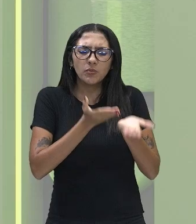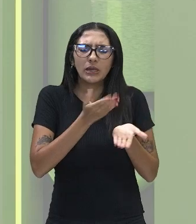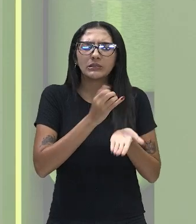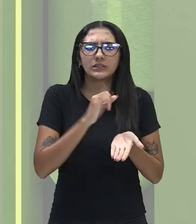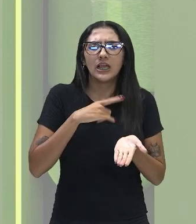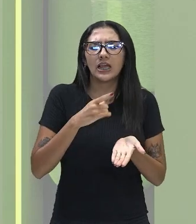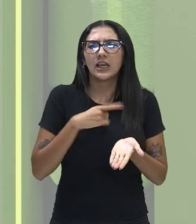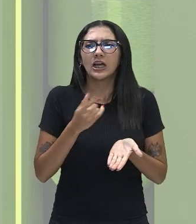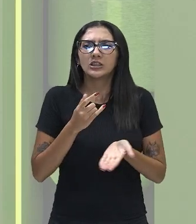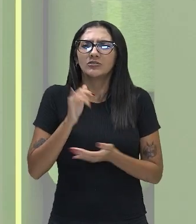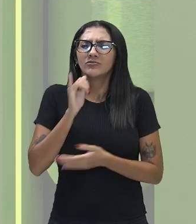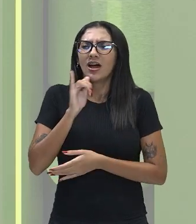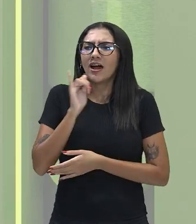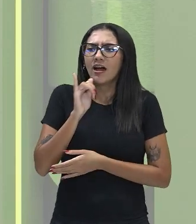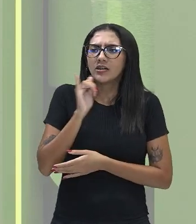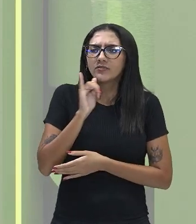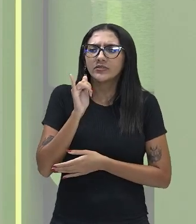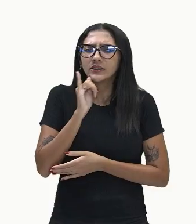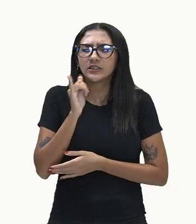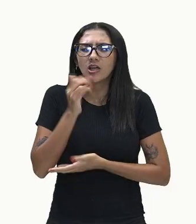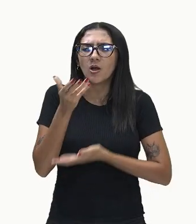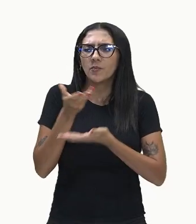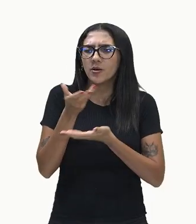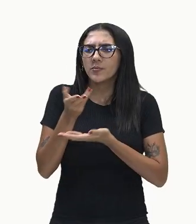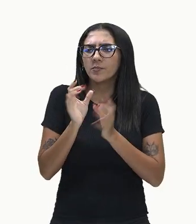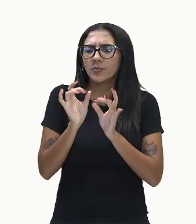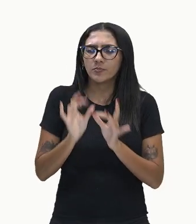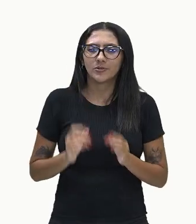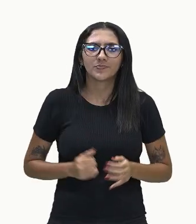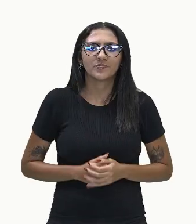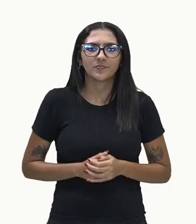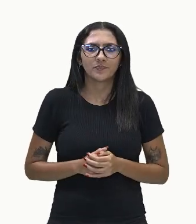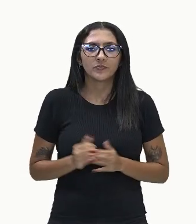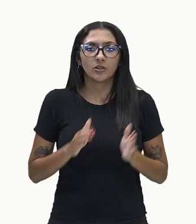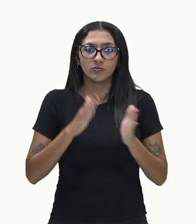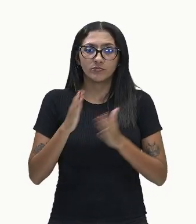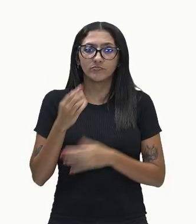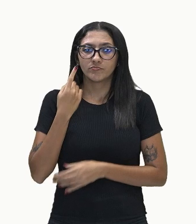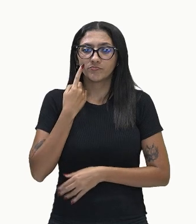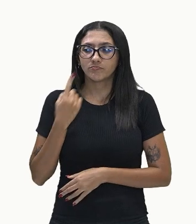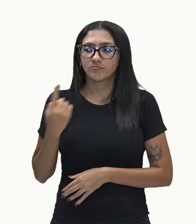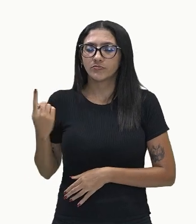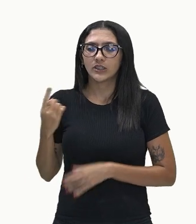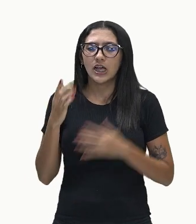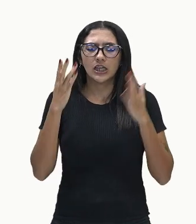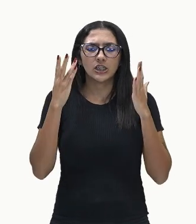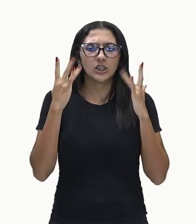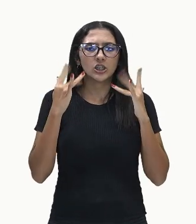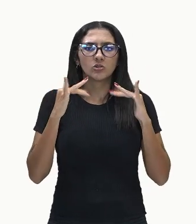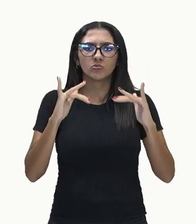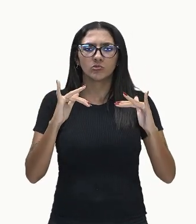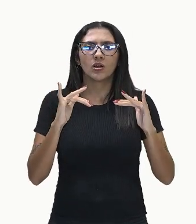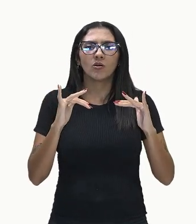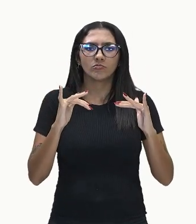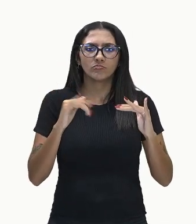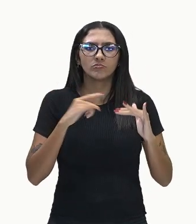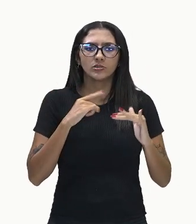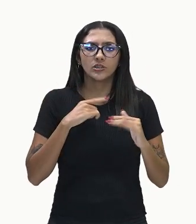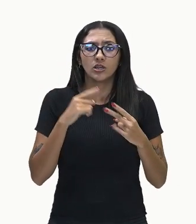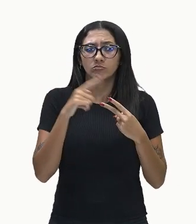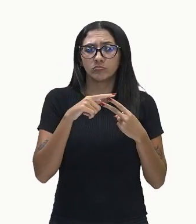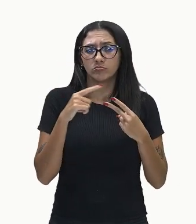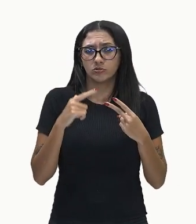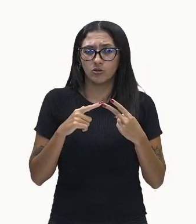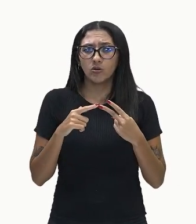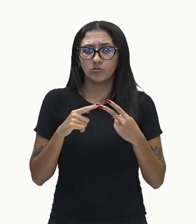ouvidas, acalentadas. E o parto natural, nós temos o parto normal e temos o